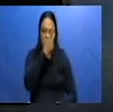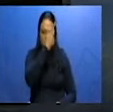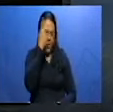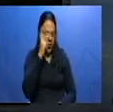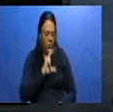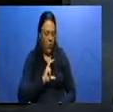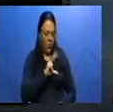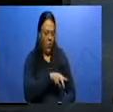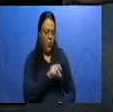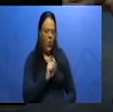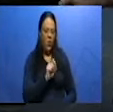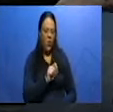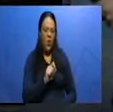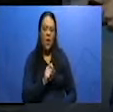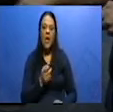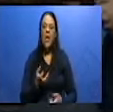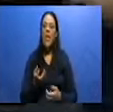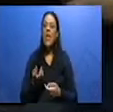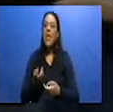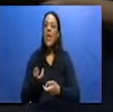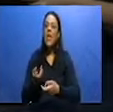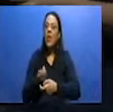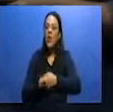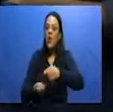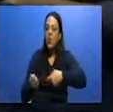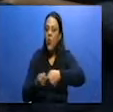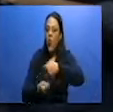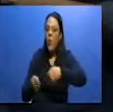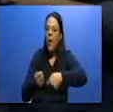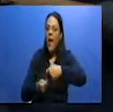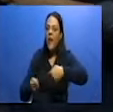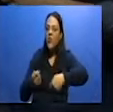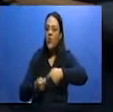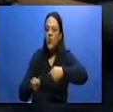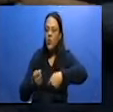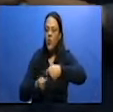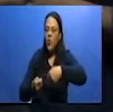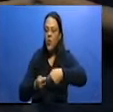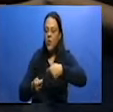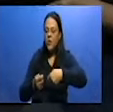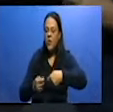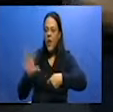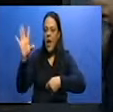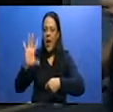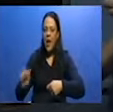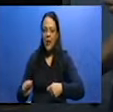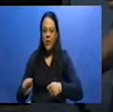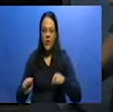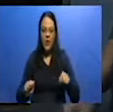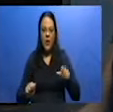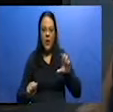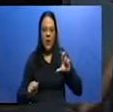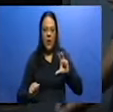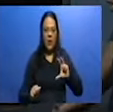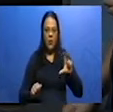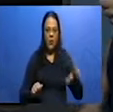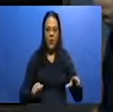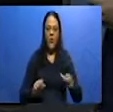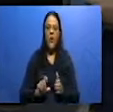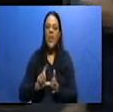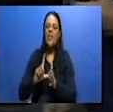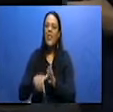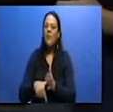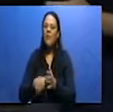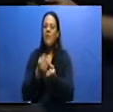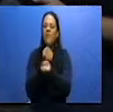relações comerciais com os chefes locais e mais tarde explorar a escravidão e o tráfico para a Europa